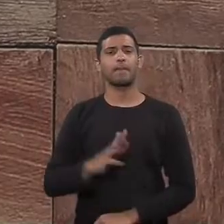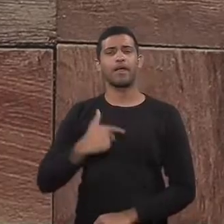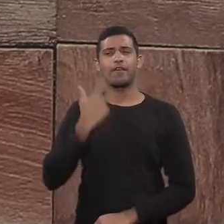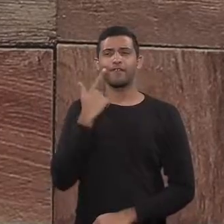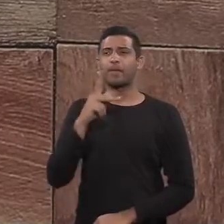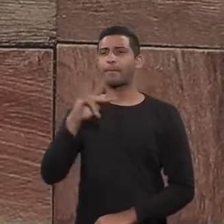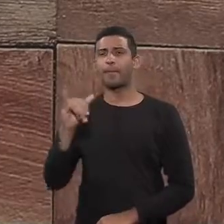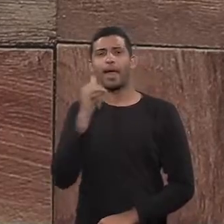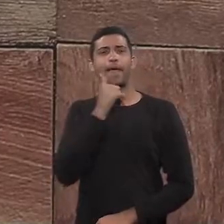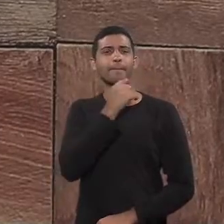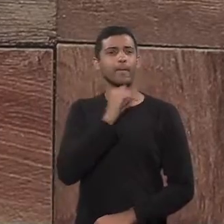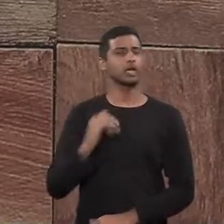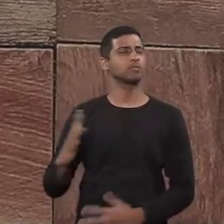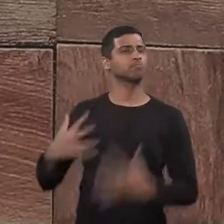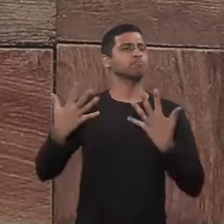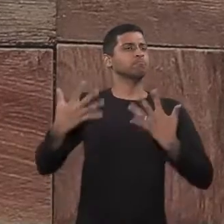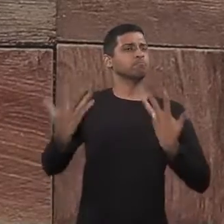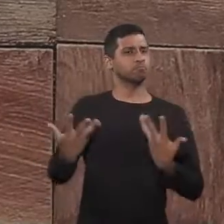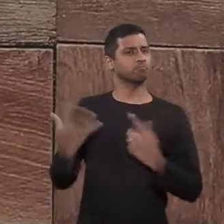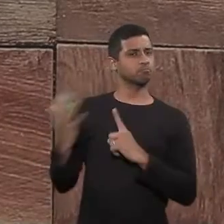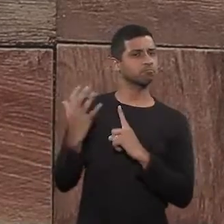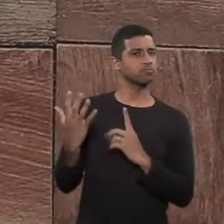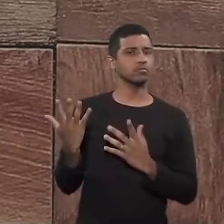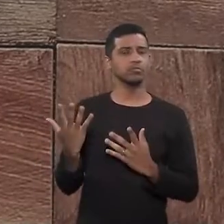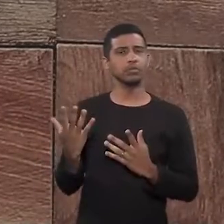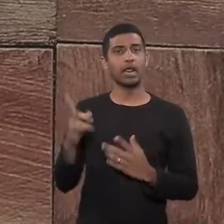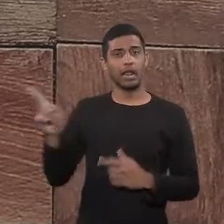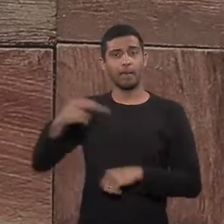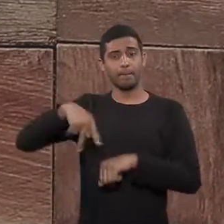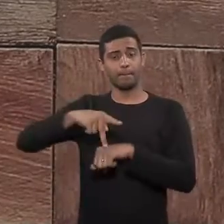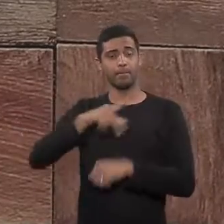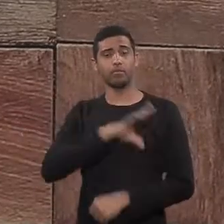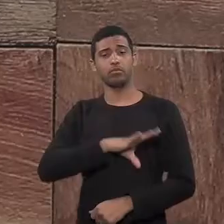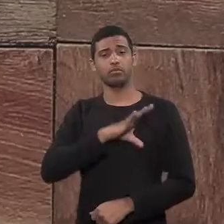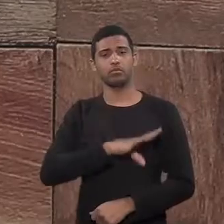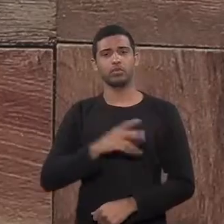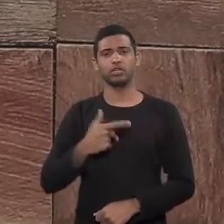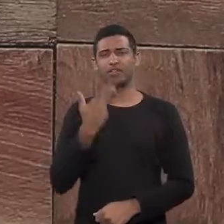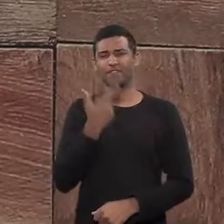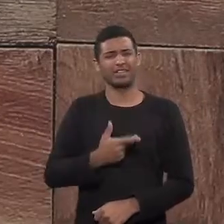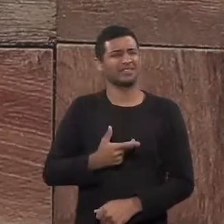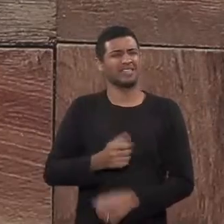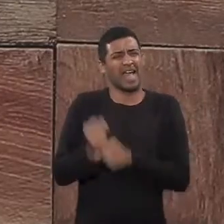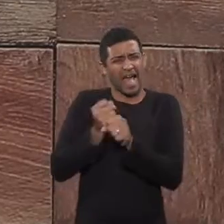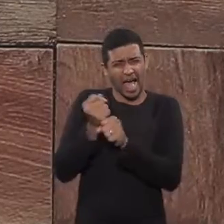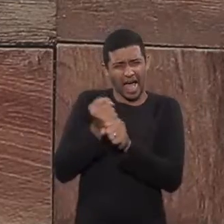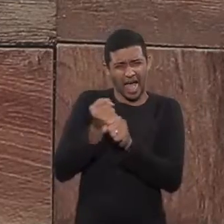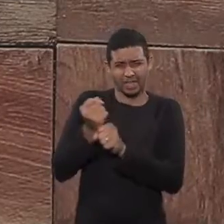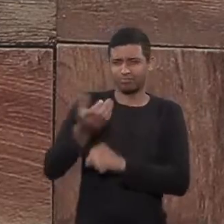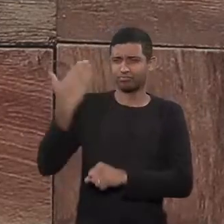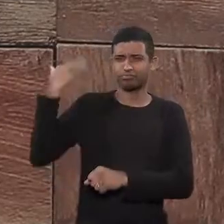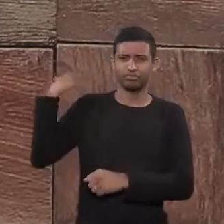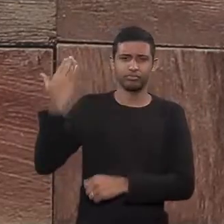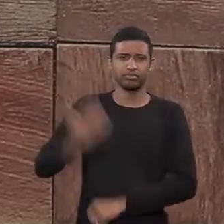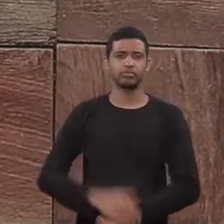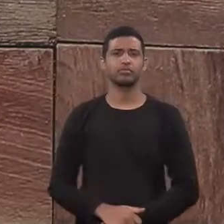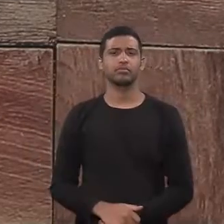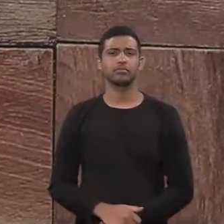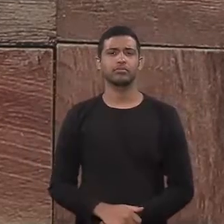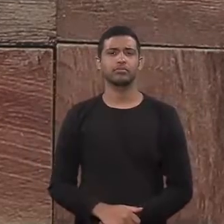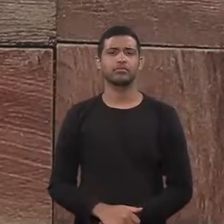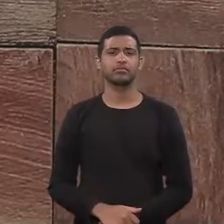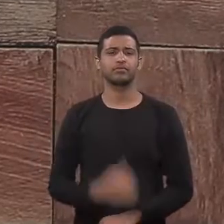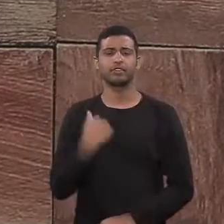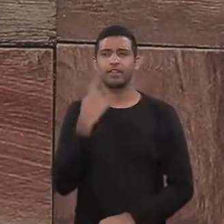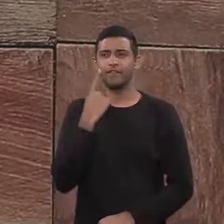acho que o estímulo dos meus pais... Você sabe que lá em Portugal, assim, a gente está falando de dezenas de anos atrás,